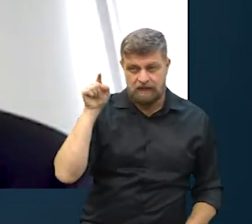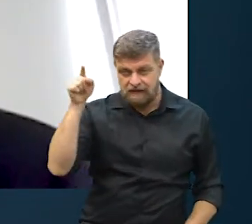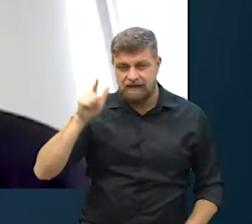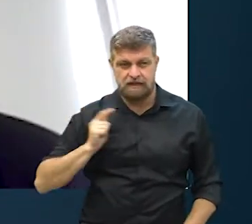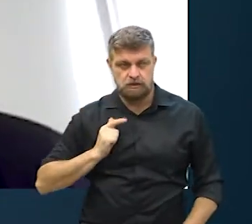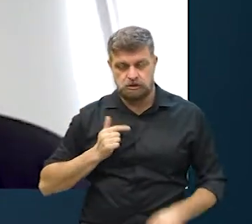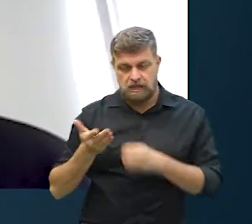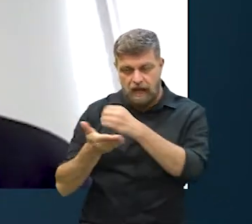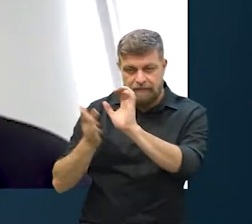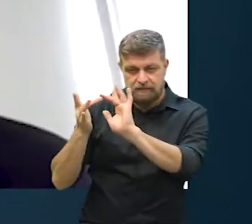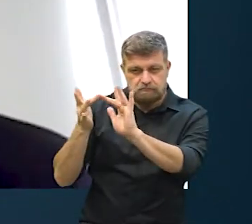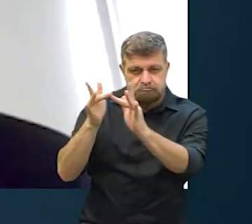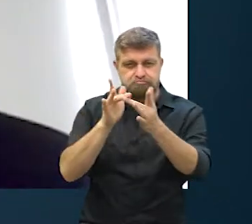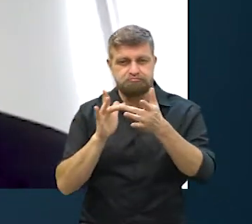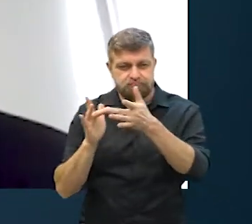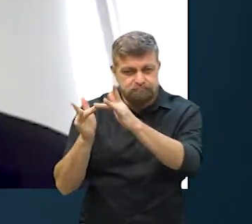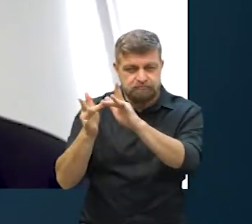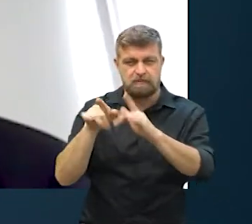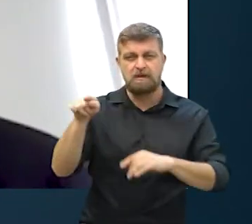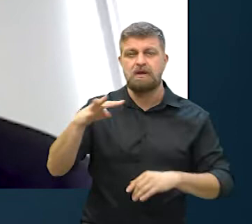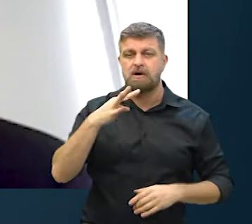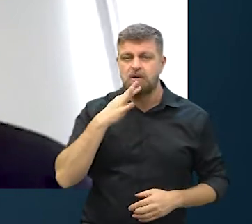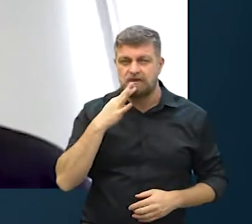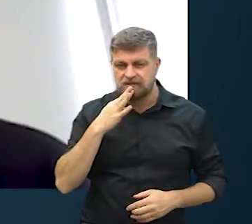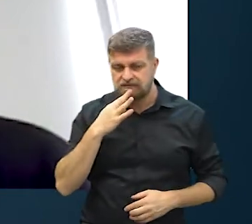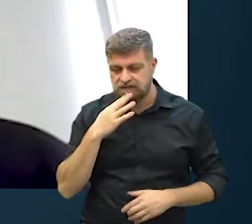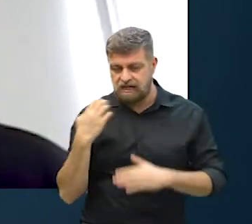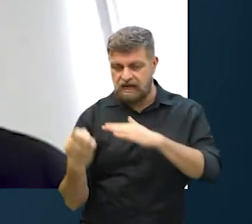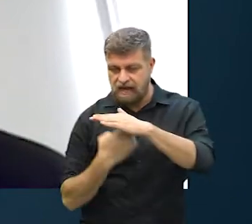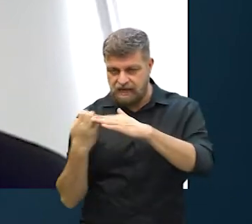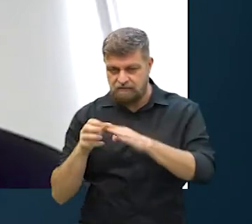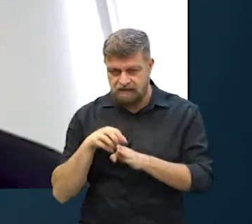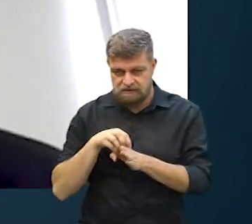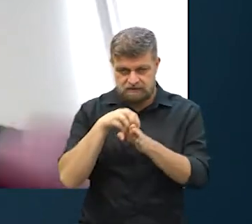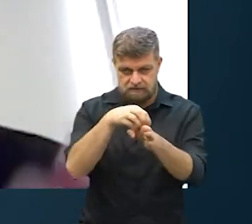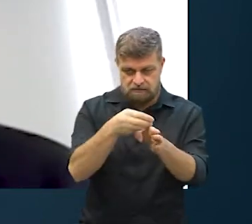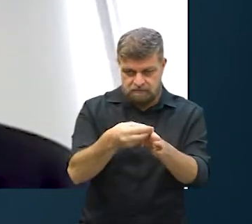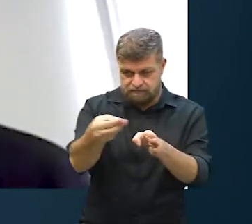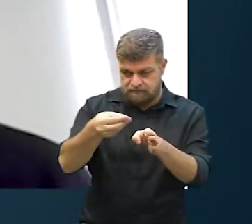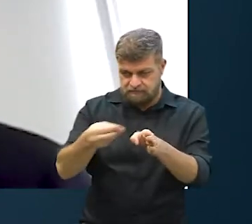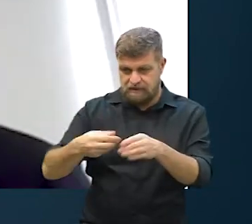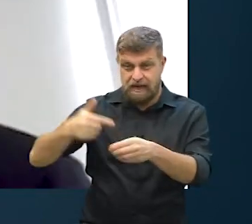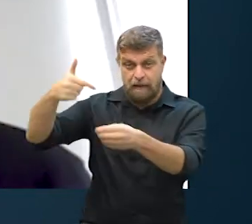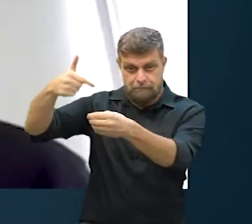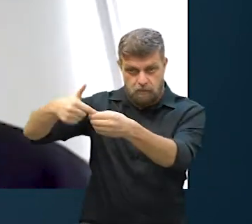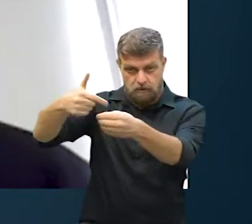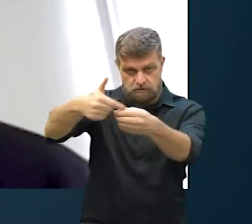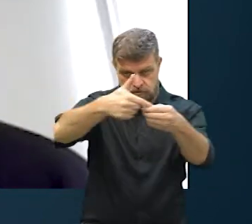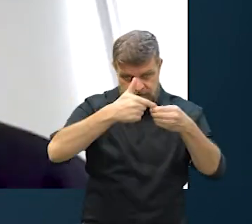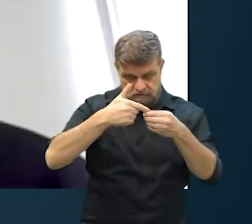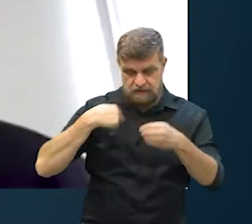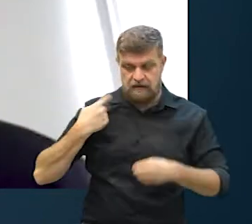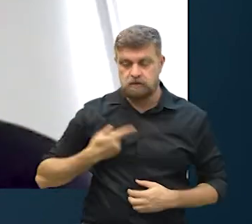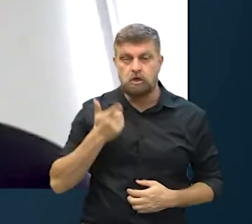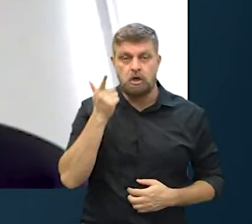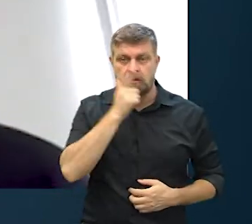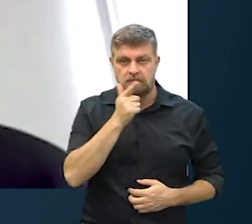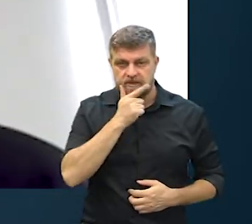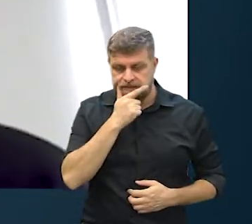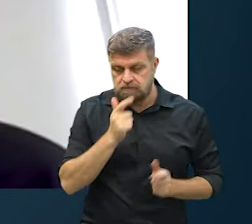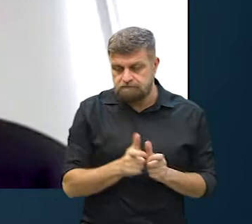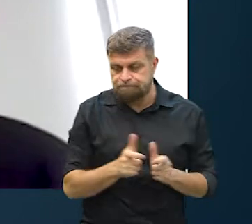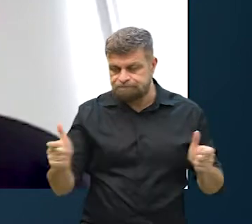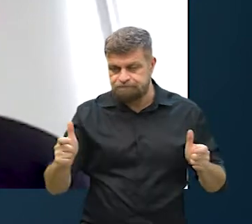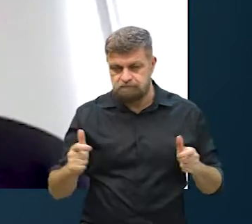base de conexões, né, necessárias com transportadores e com postos para que a gente crescesse de uma forma mais